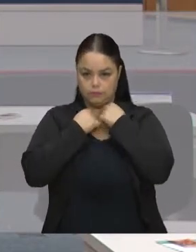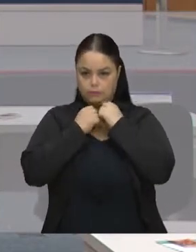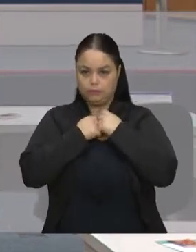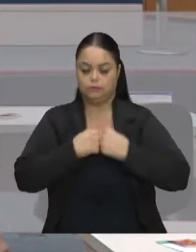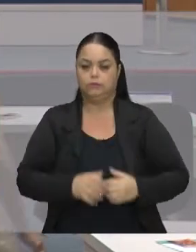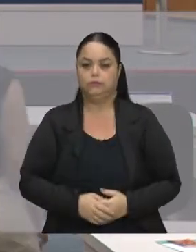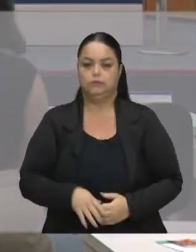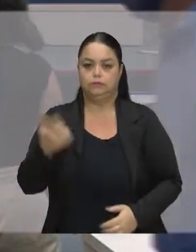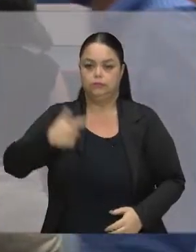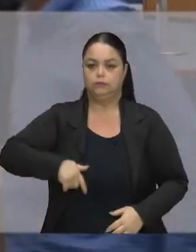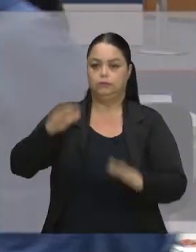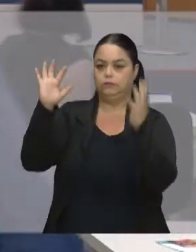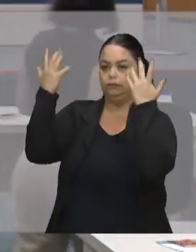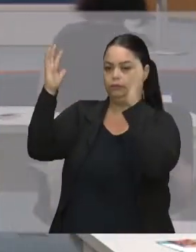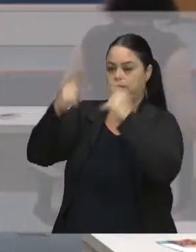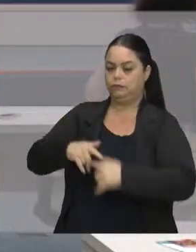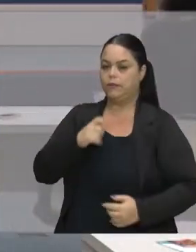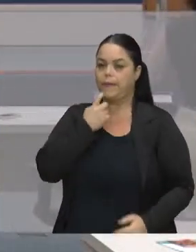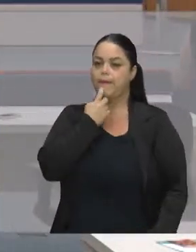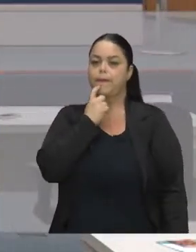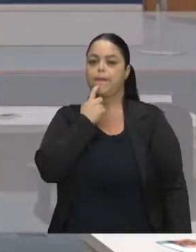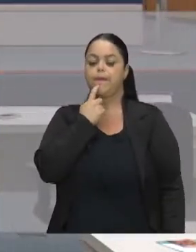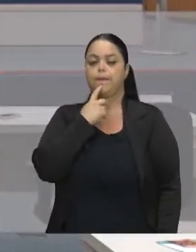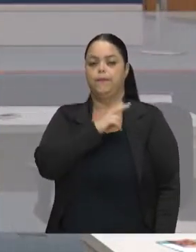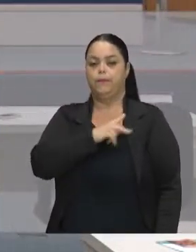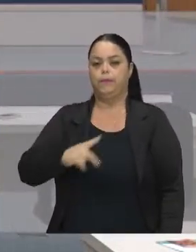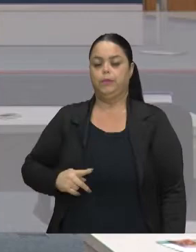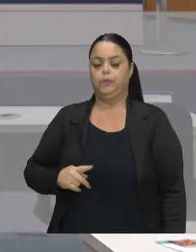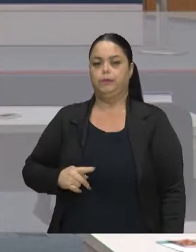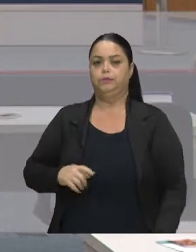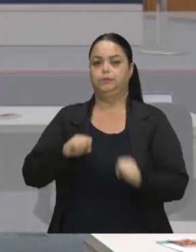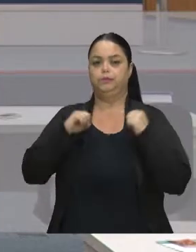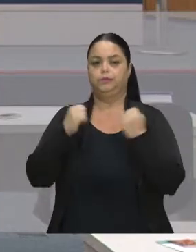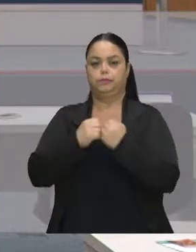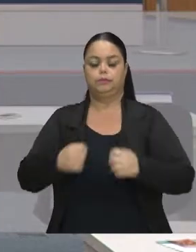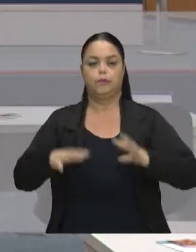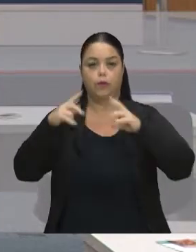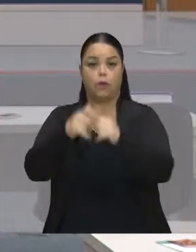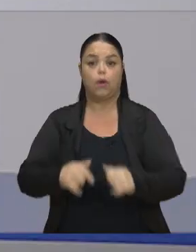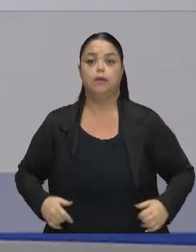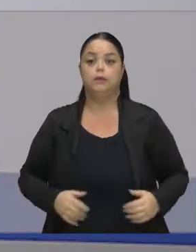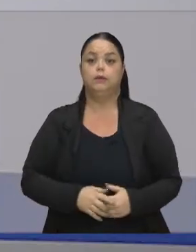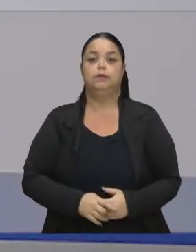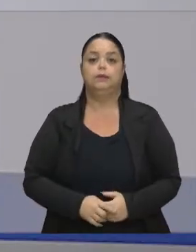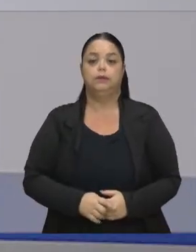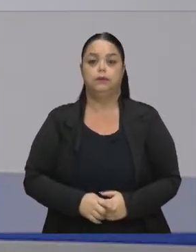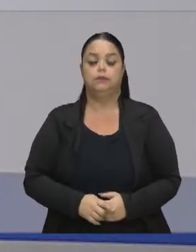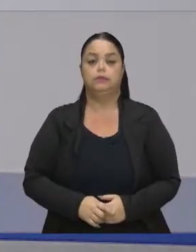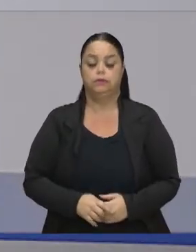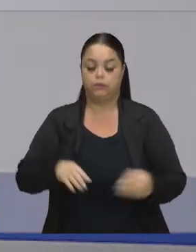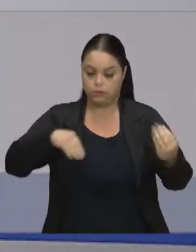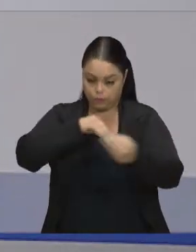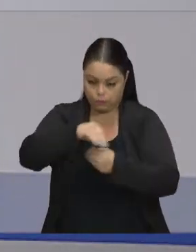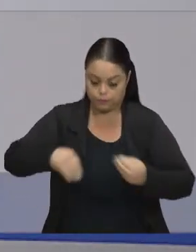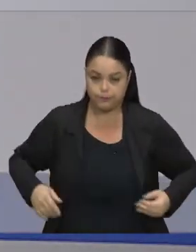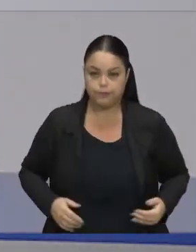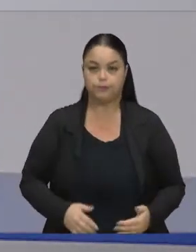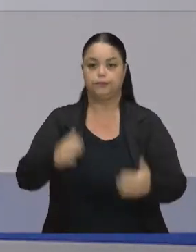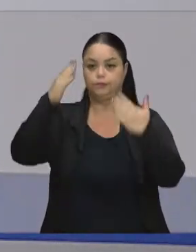Mais uma vez, então, parabéns, Juvenil, parabéns aí a presidente da associação, parabéns aí a todos envolvidos e obrigado